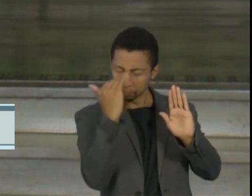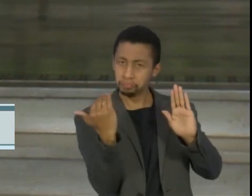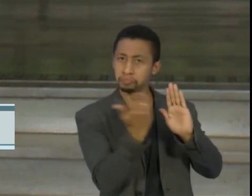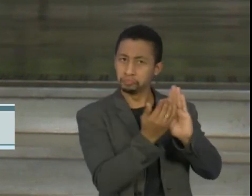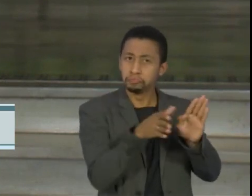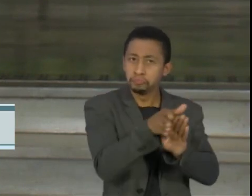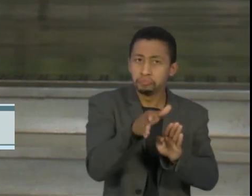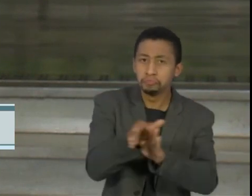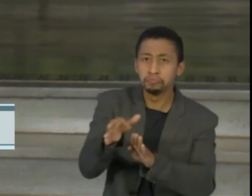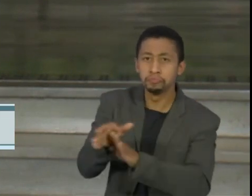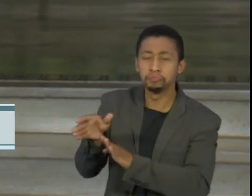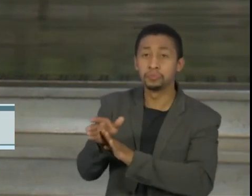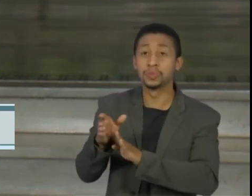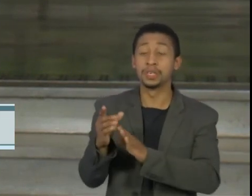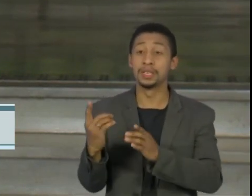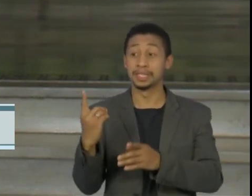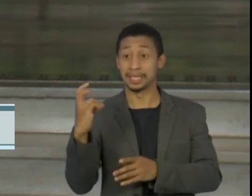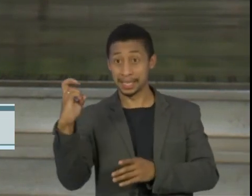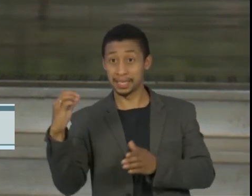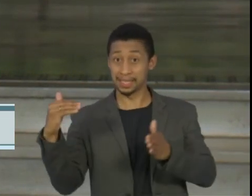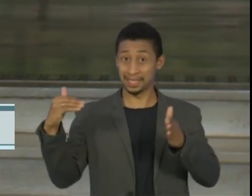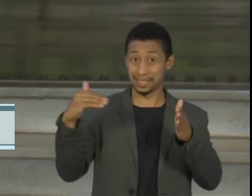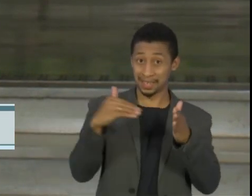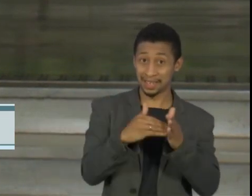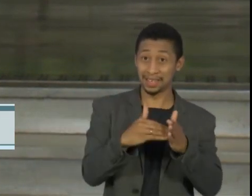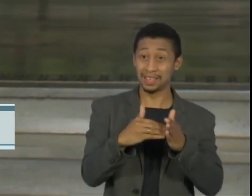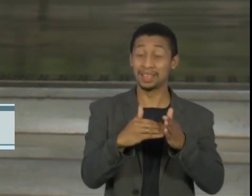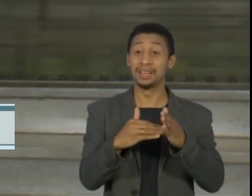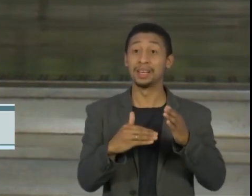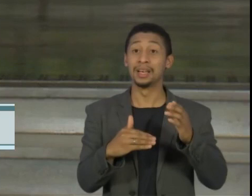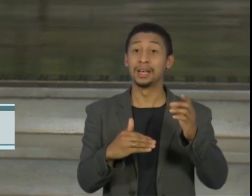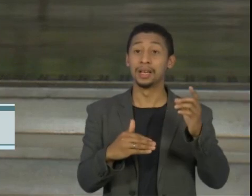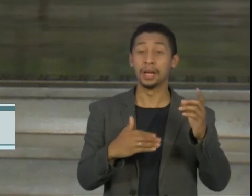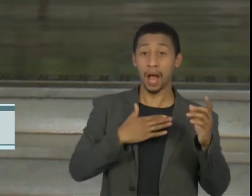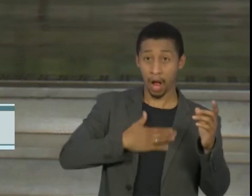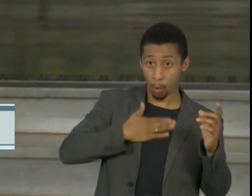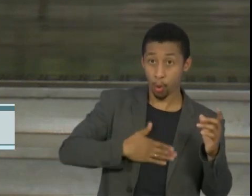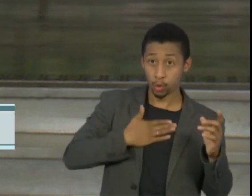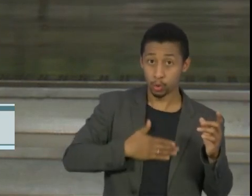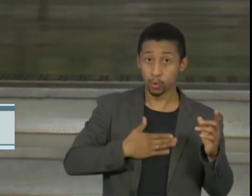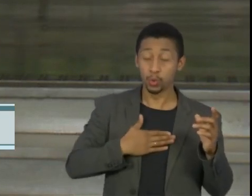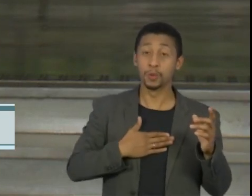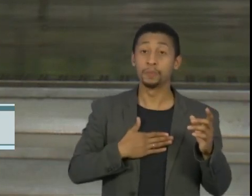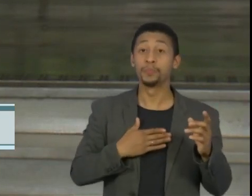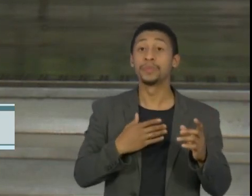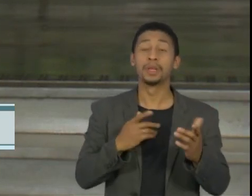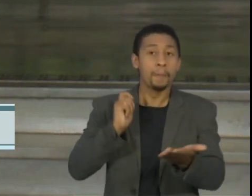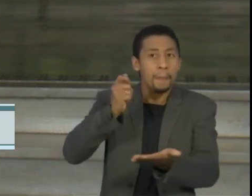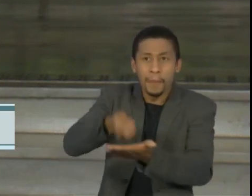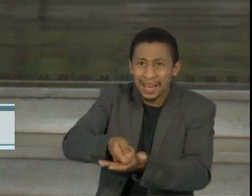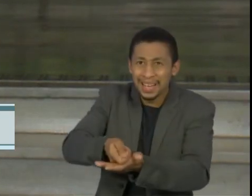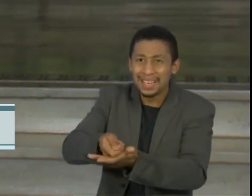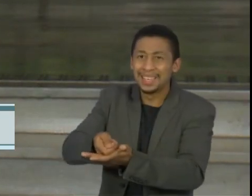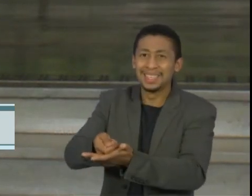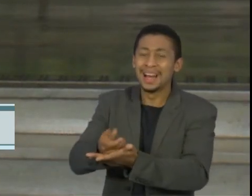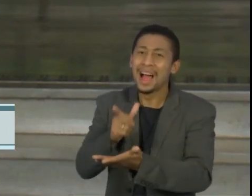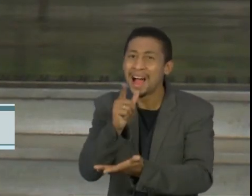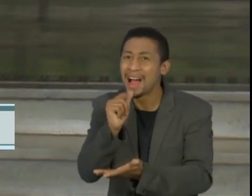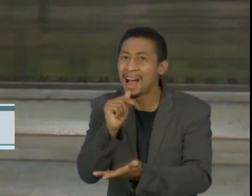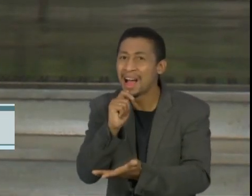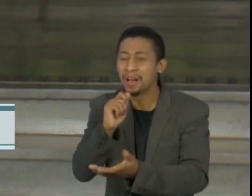15 de agosto a isenção da conta de água para famílias de baixa renda.